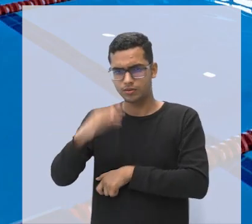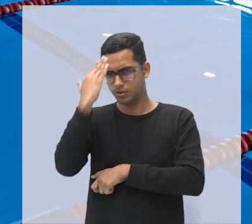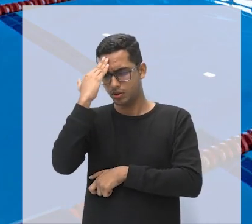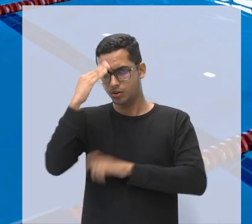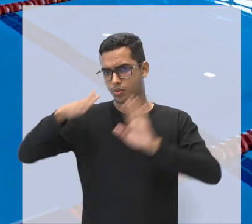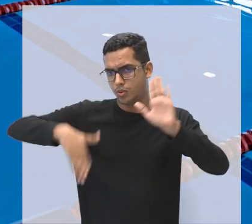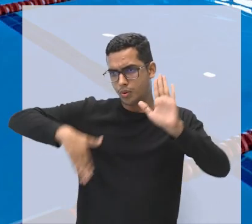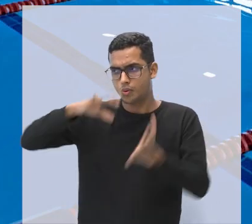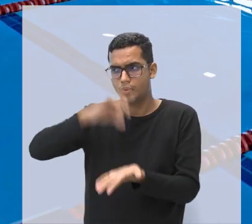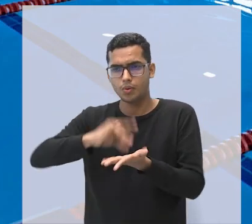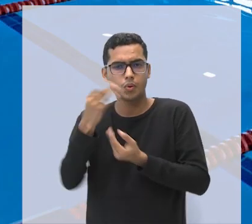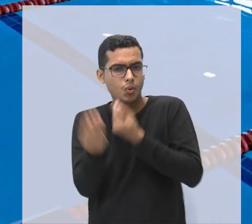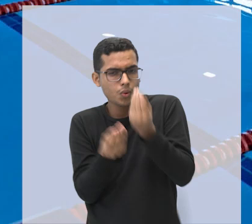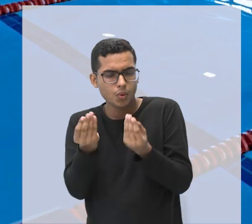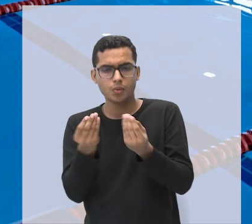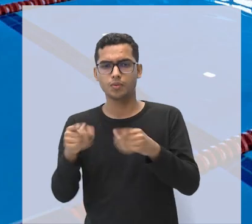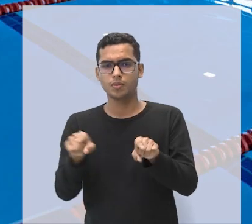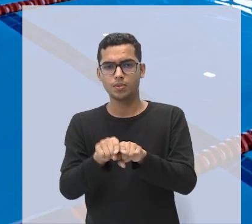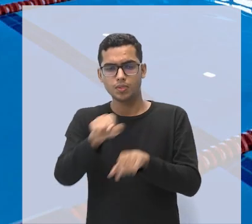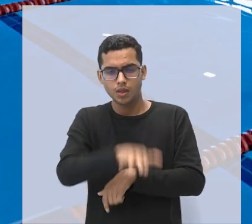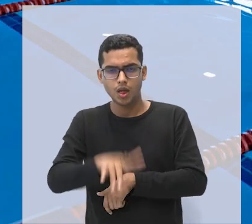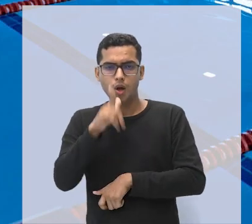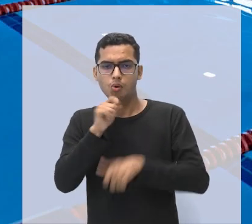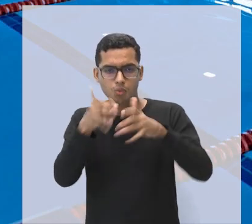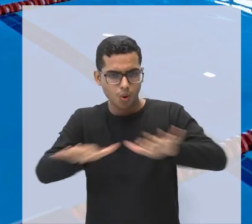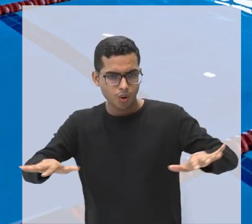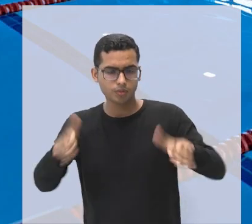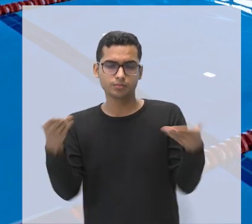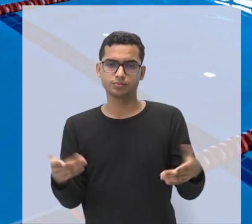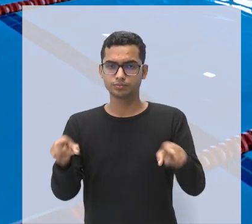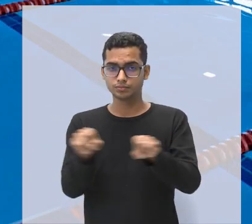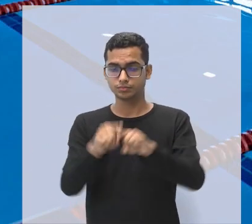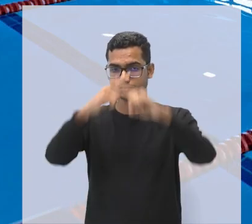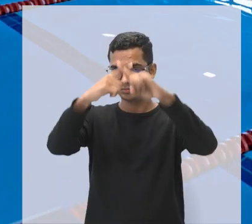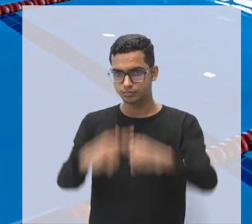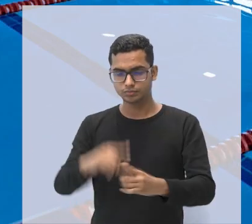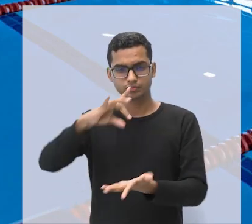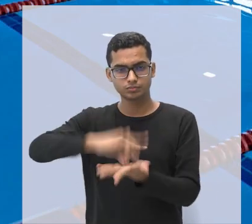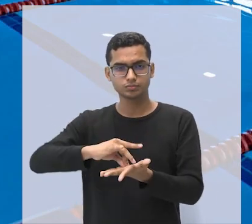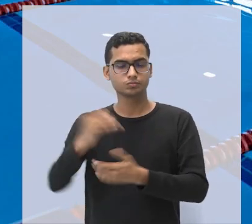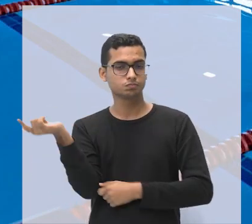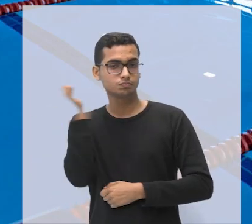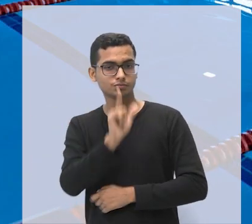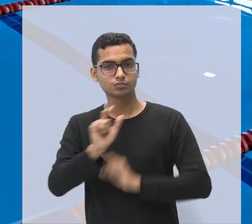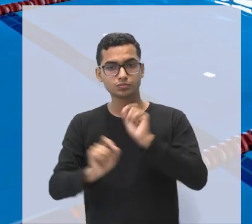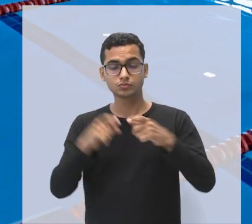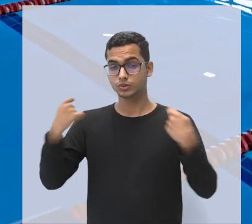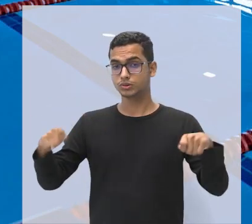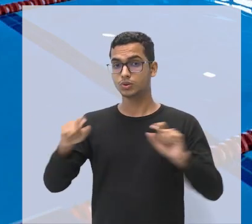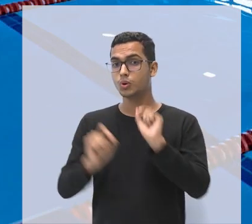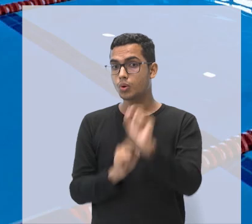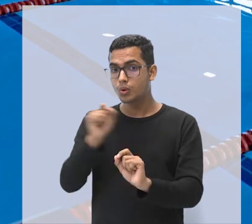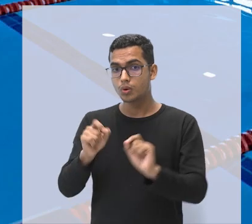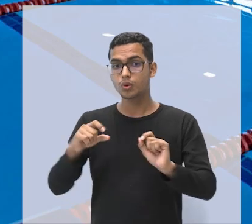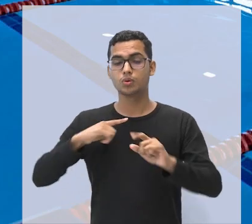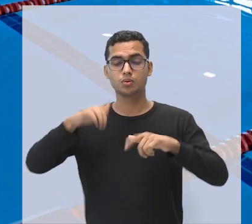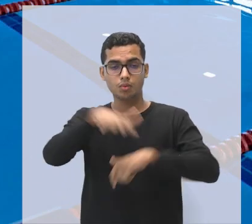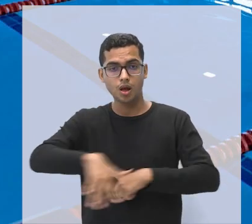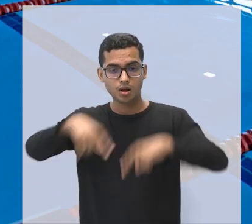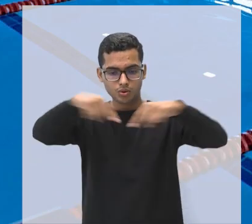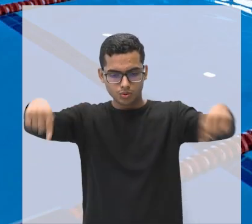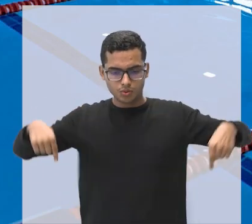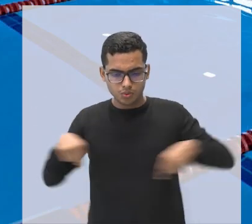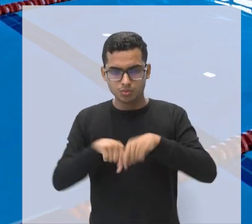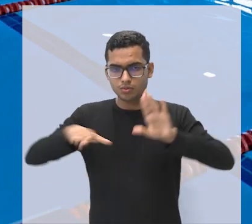que a natação ela é feita no meio líquido e para isso, para as competições acontecerem, a gente precisa de uma